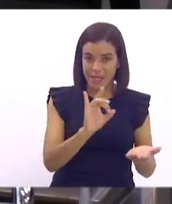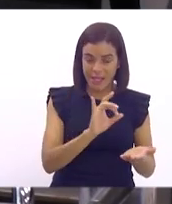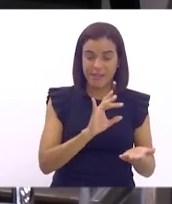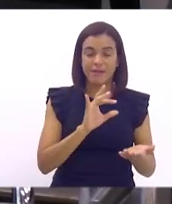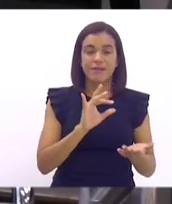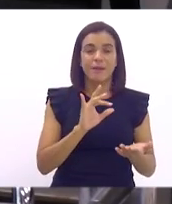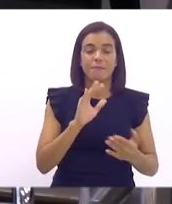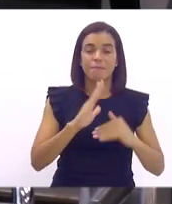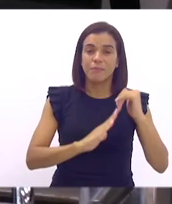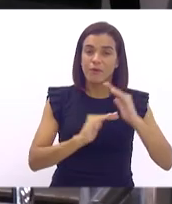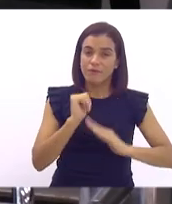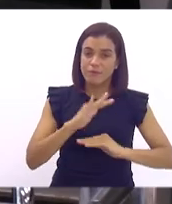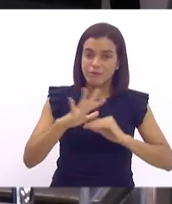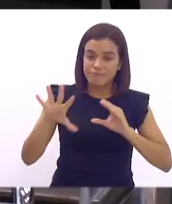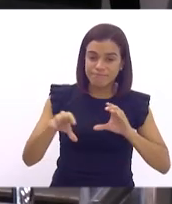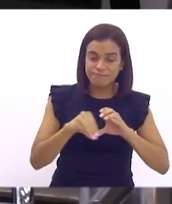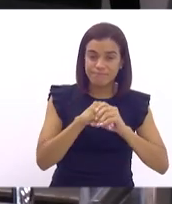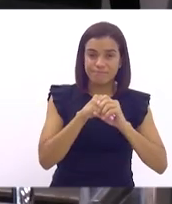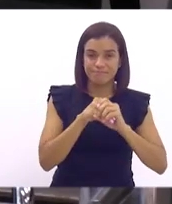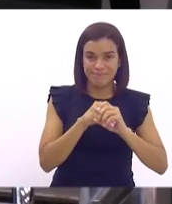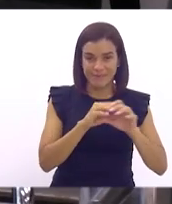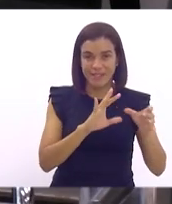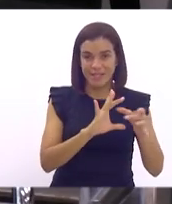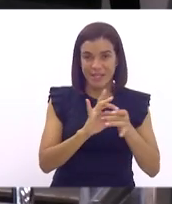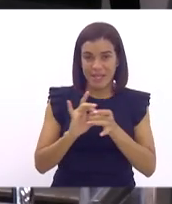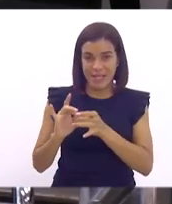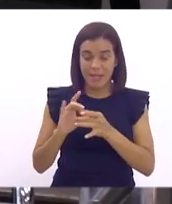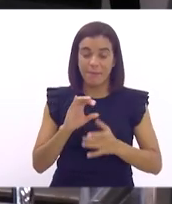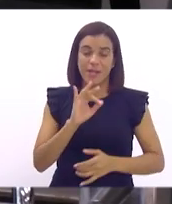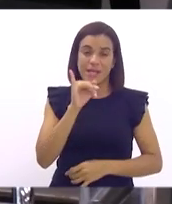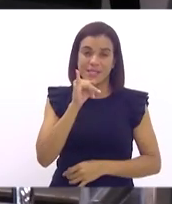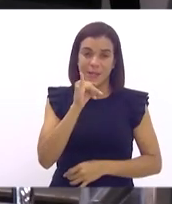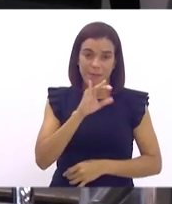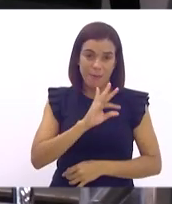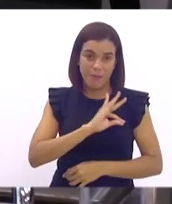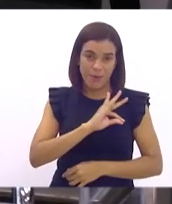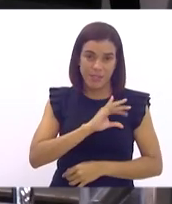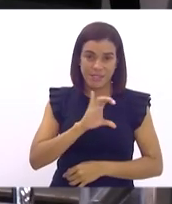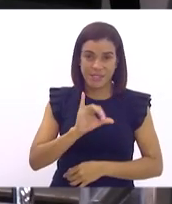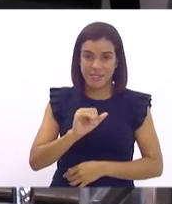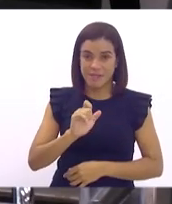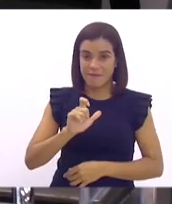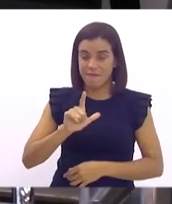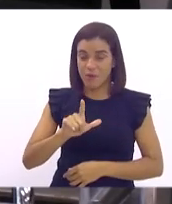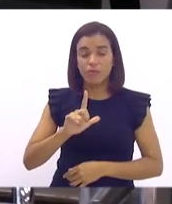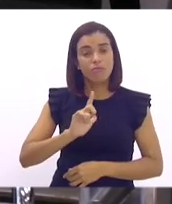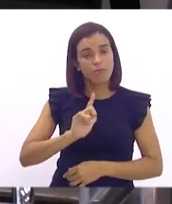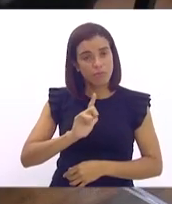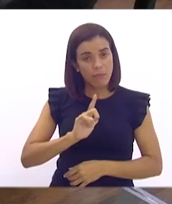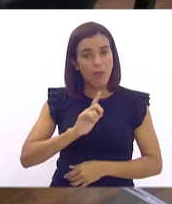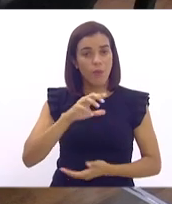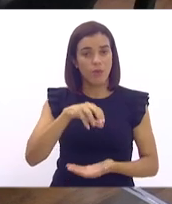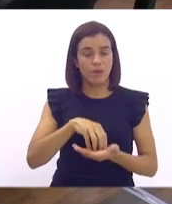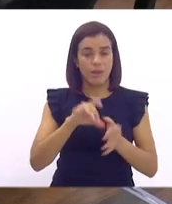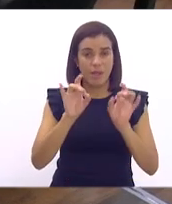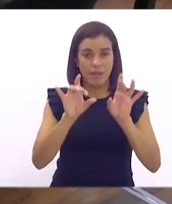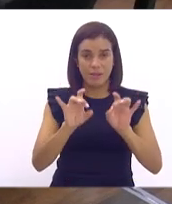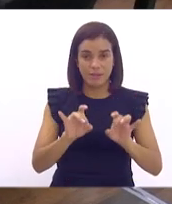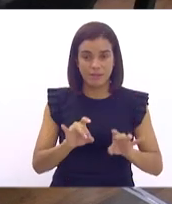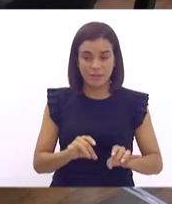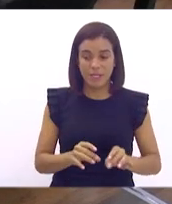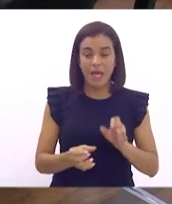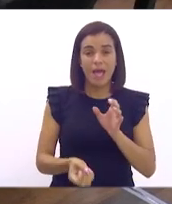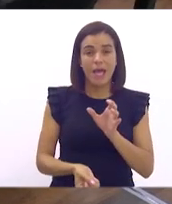essa rede, porque assim, a gente tem tanta Polícia Civil, uma unidade especializada. É uma indicação nossa aqui a criação